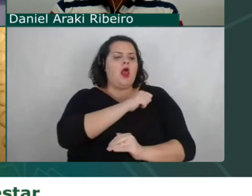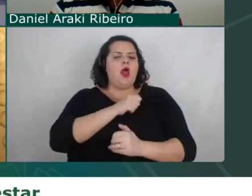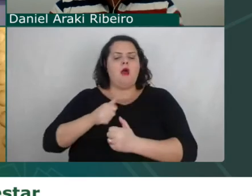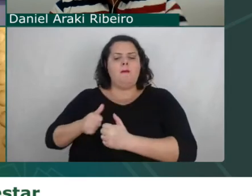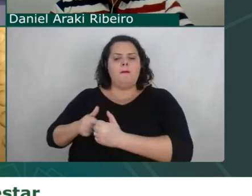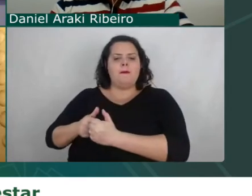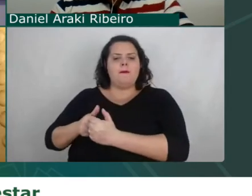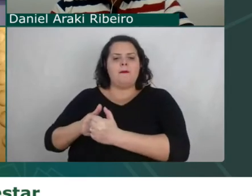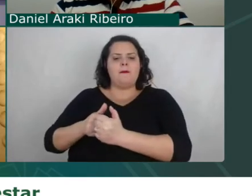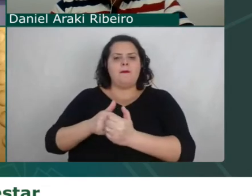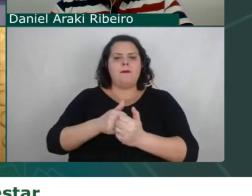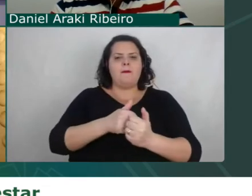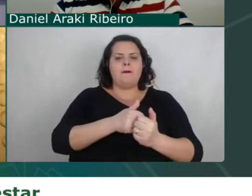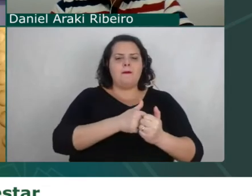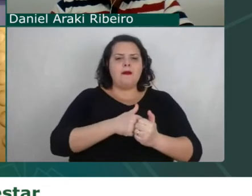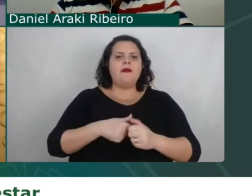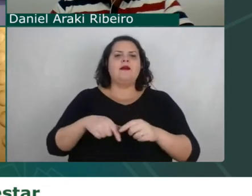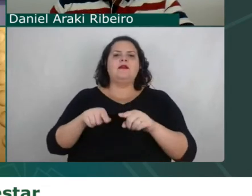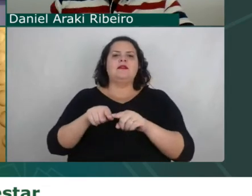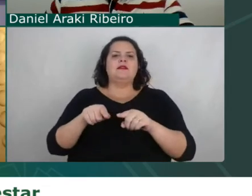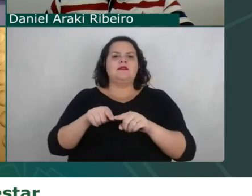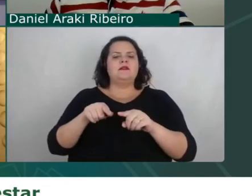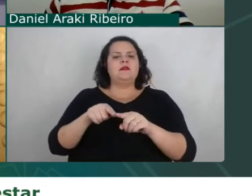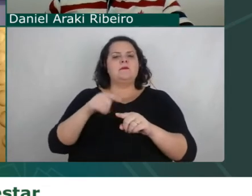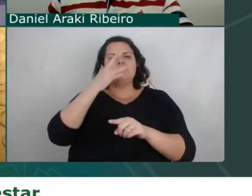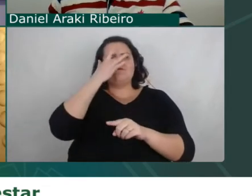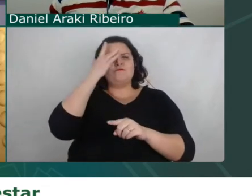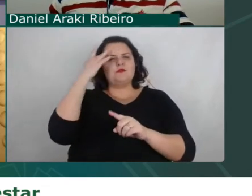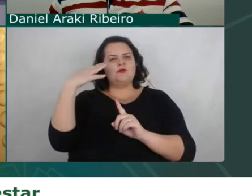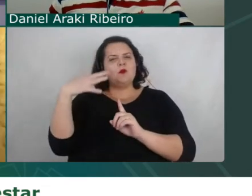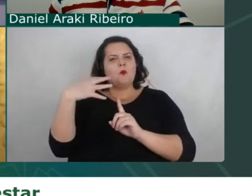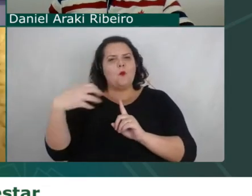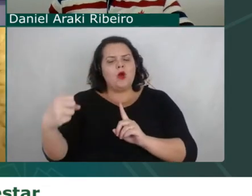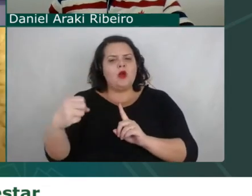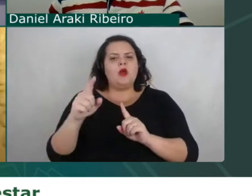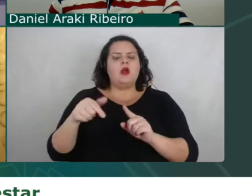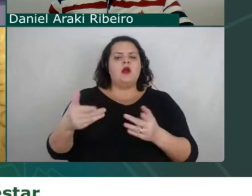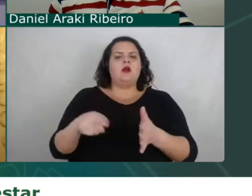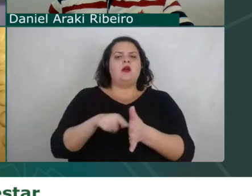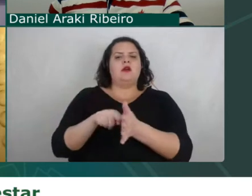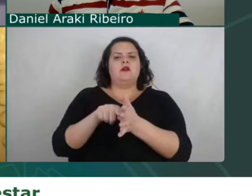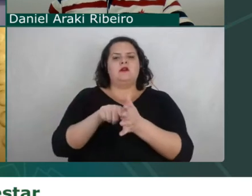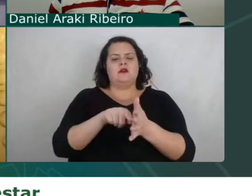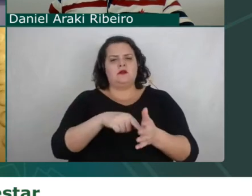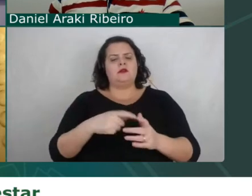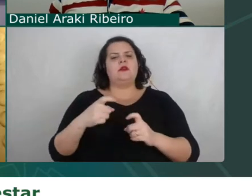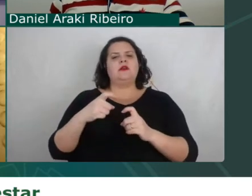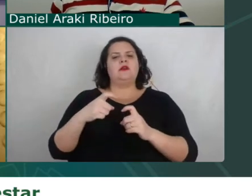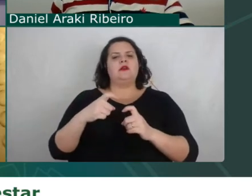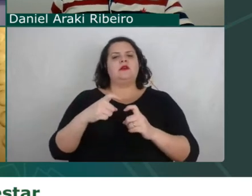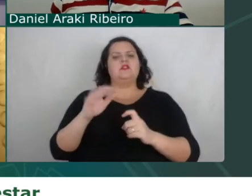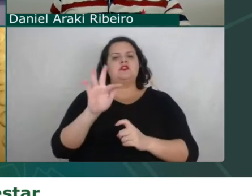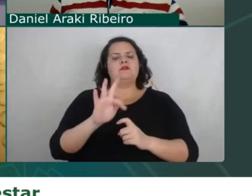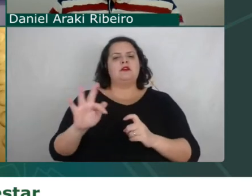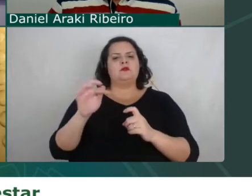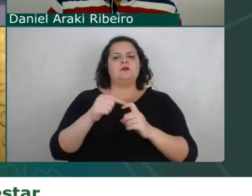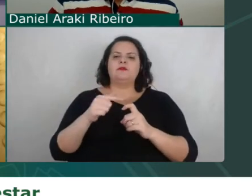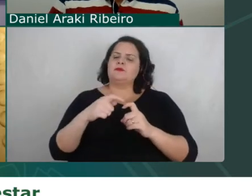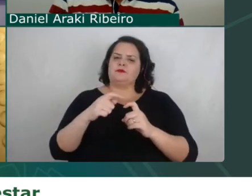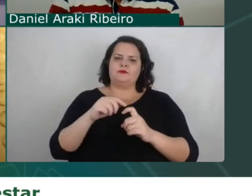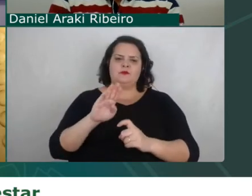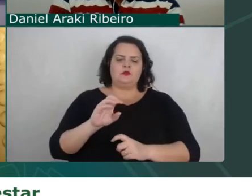sua volta, porque ela é atualmente é pesquisadora da Faculdade de Medicina de Botucatu, membro do corpo editorial